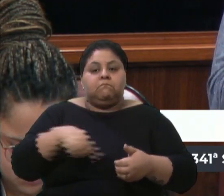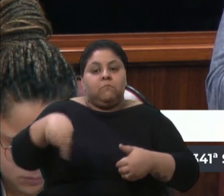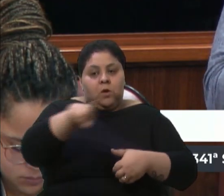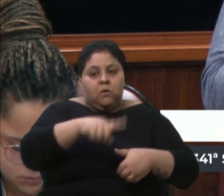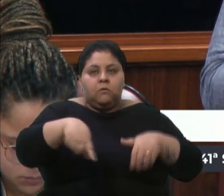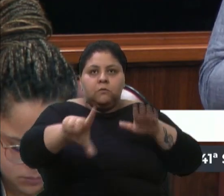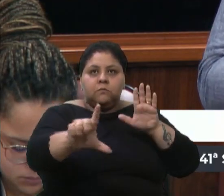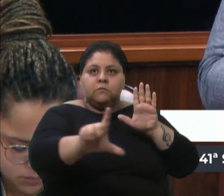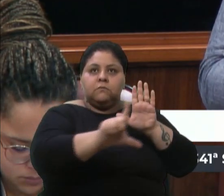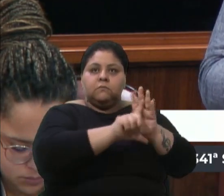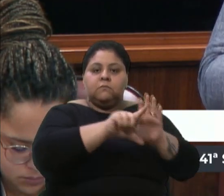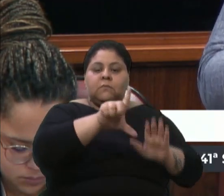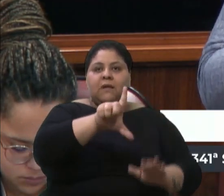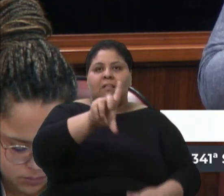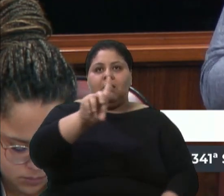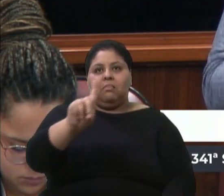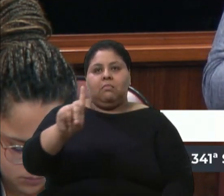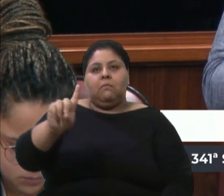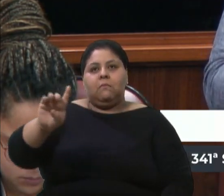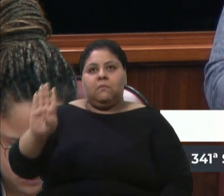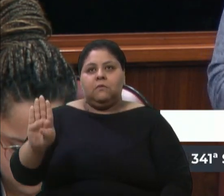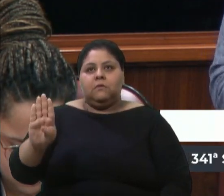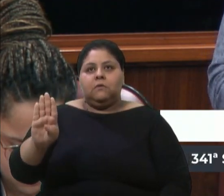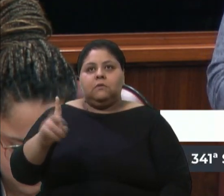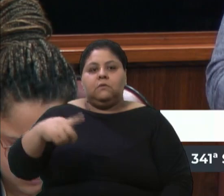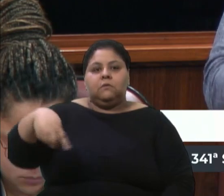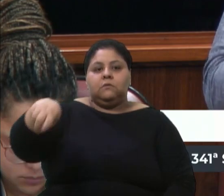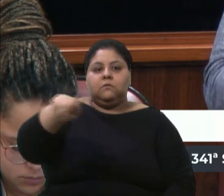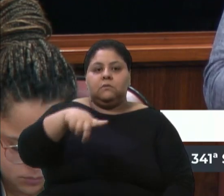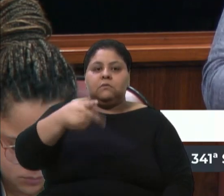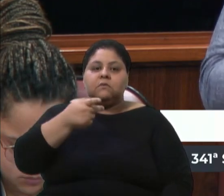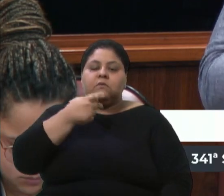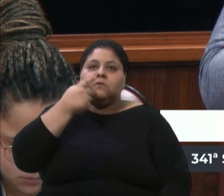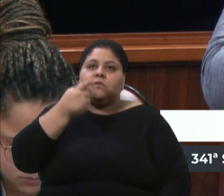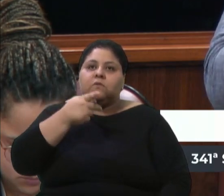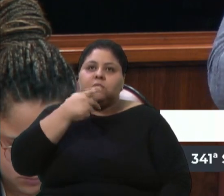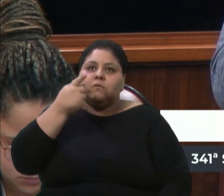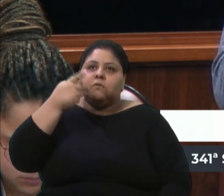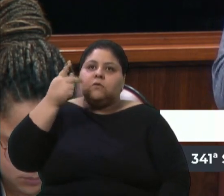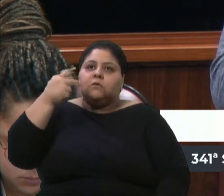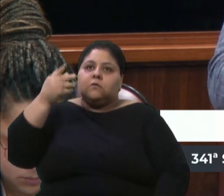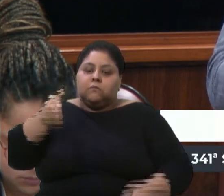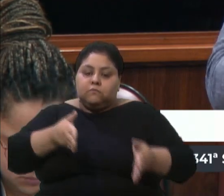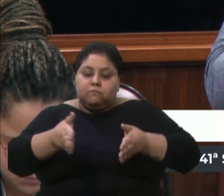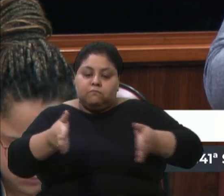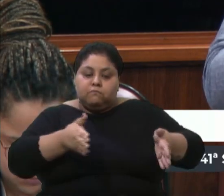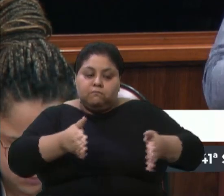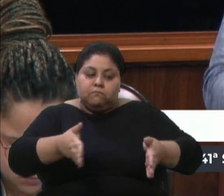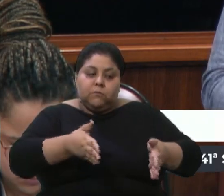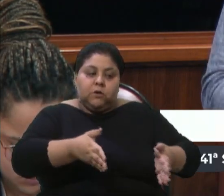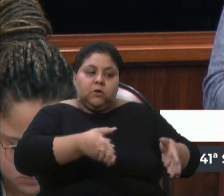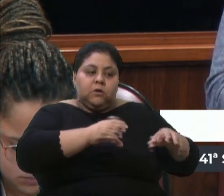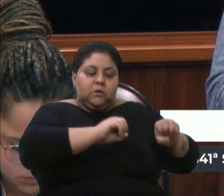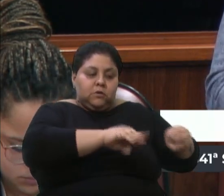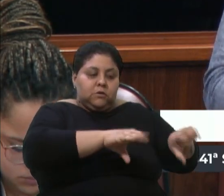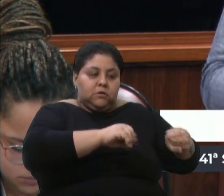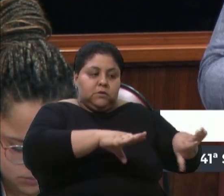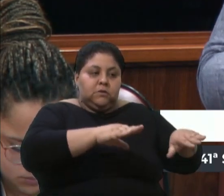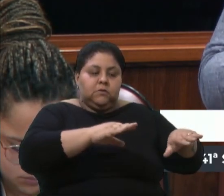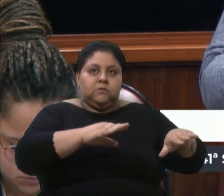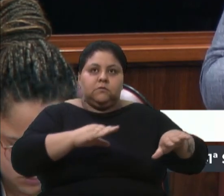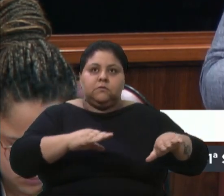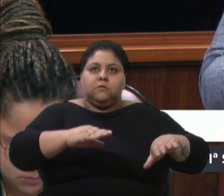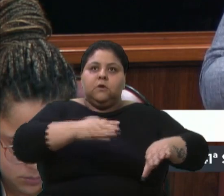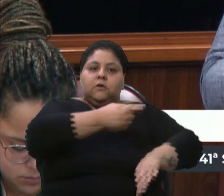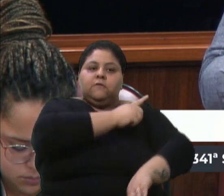nossa LDB, elas preconizam que o acesso ao ensino fundamental e ao ensino médio,